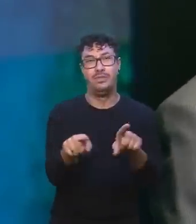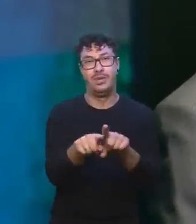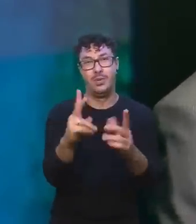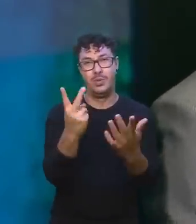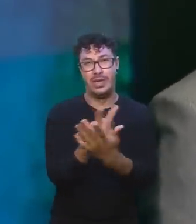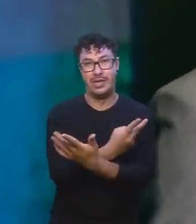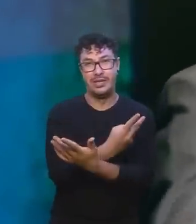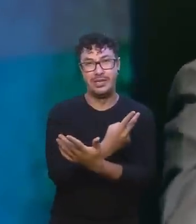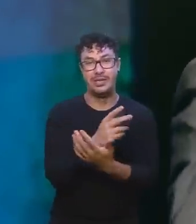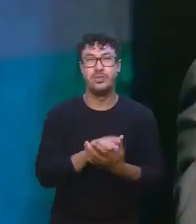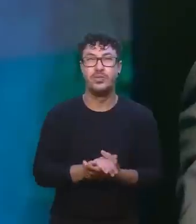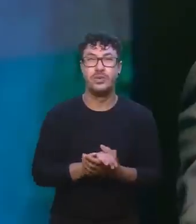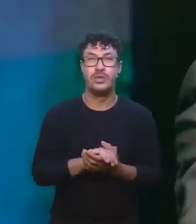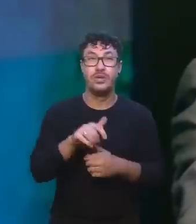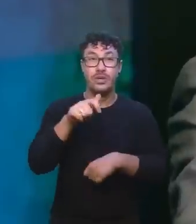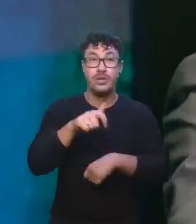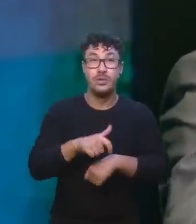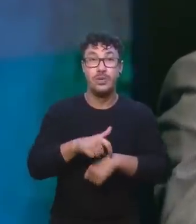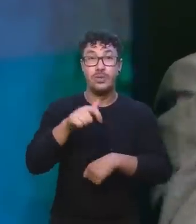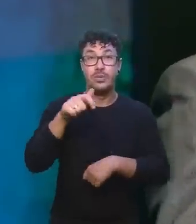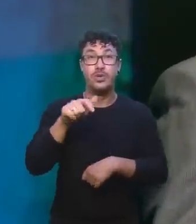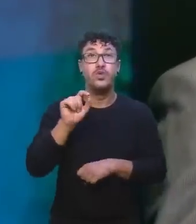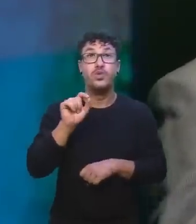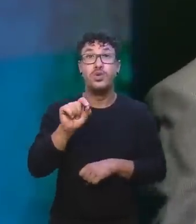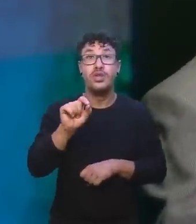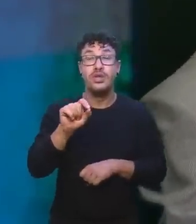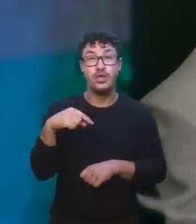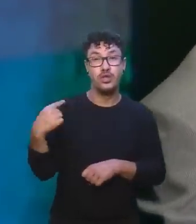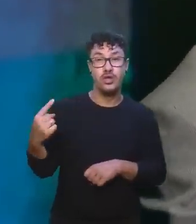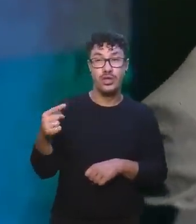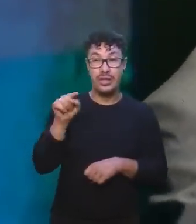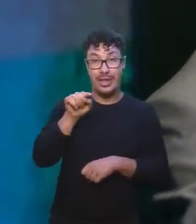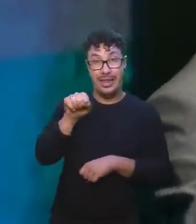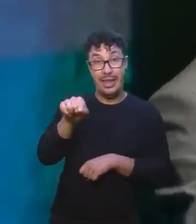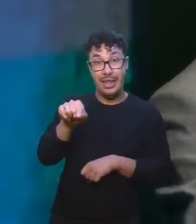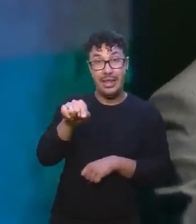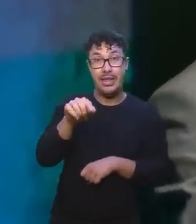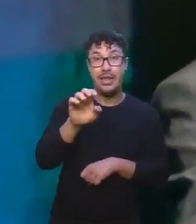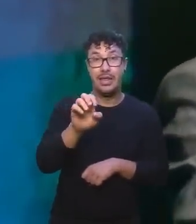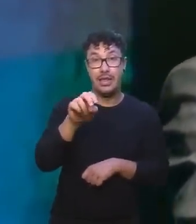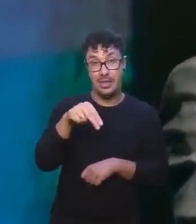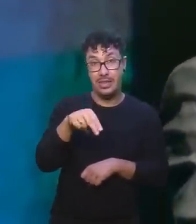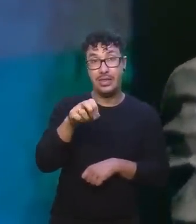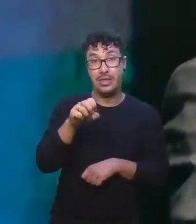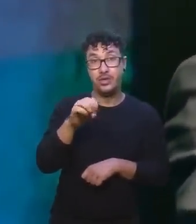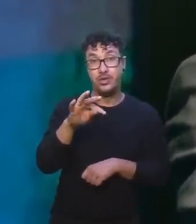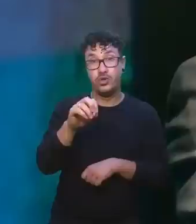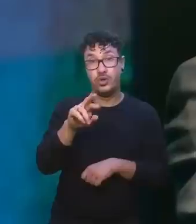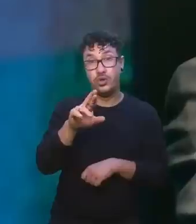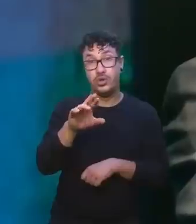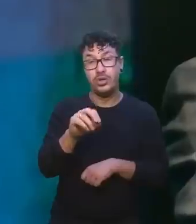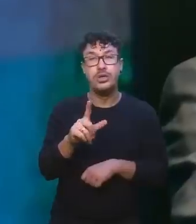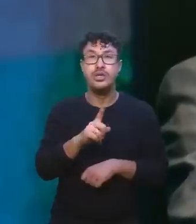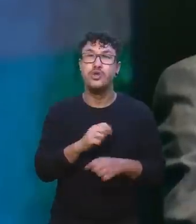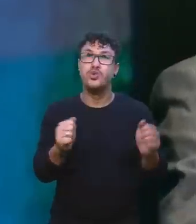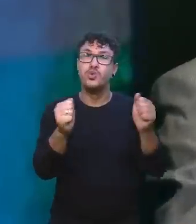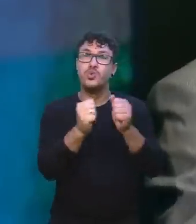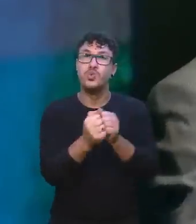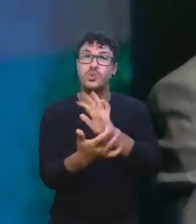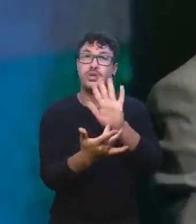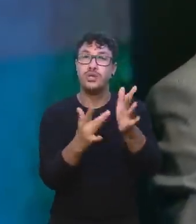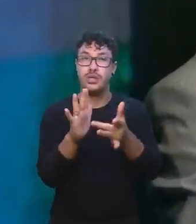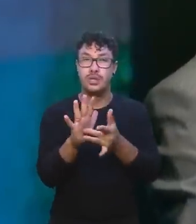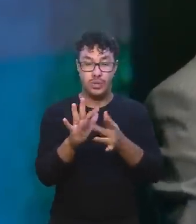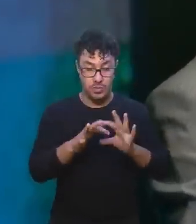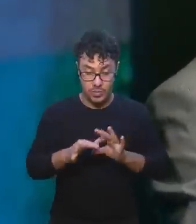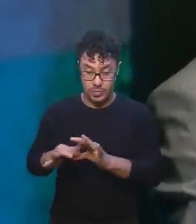ele fala assim, é um momento da obra onde ele, Nestório, está reunido com os cristãos nas catacumbas, e quem